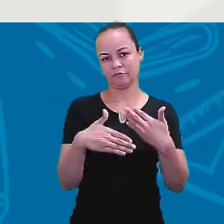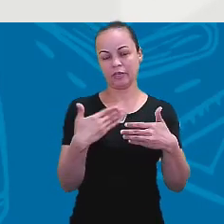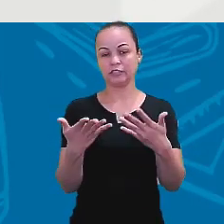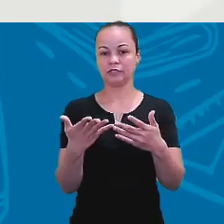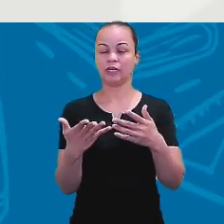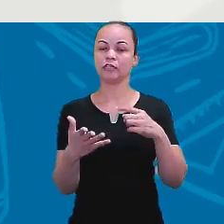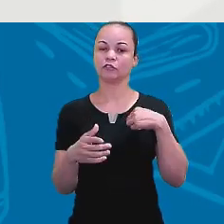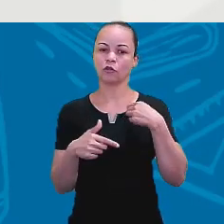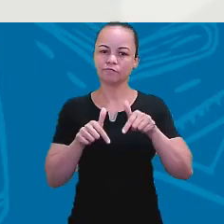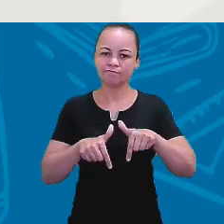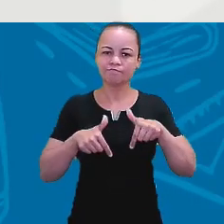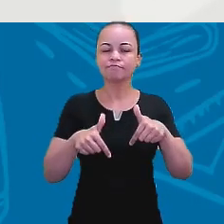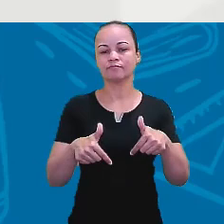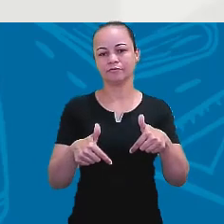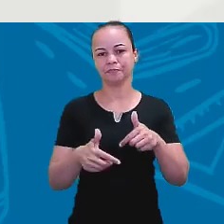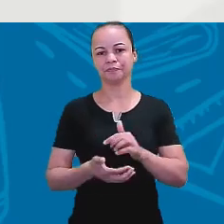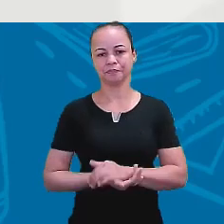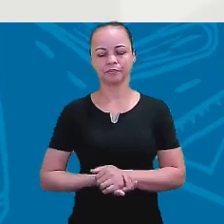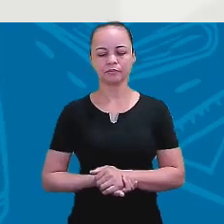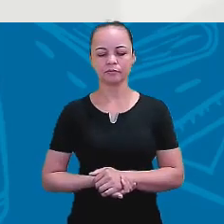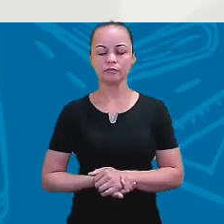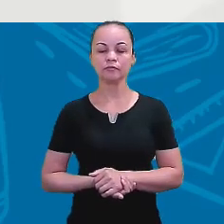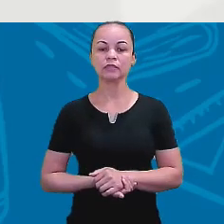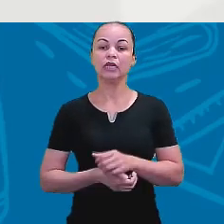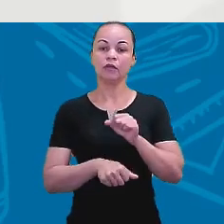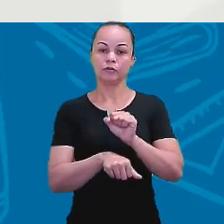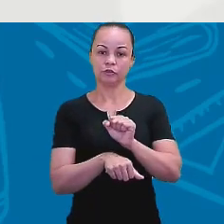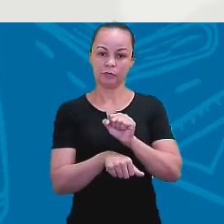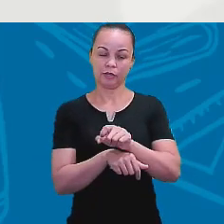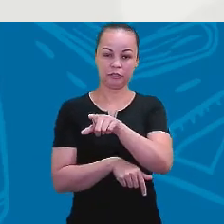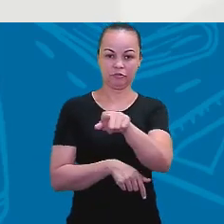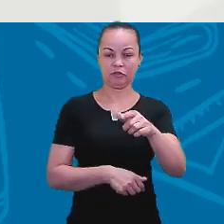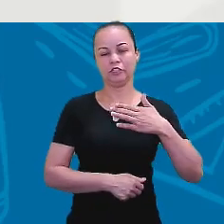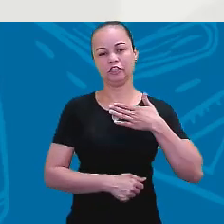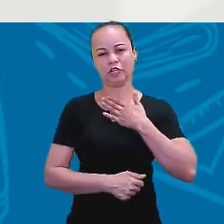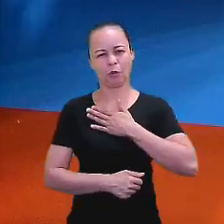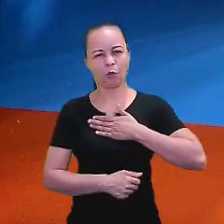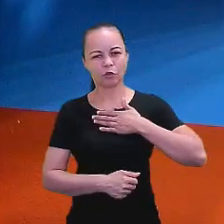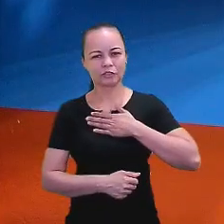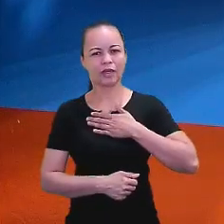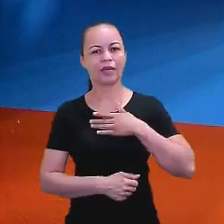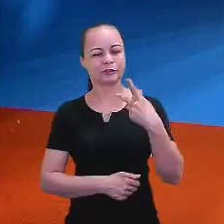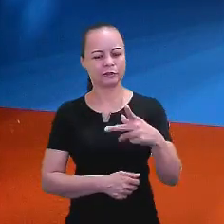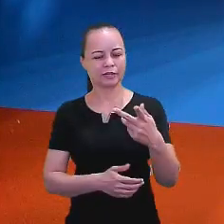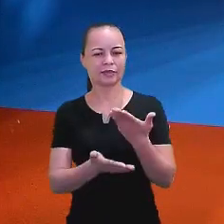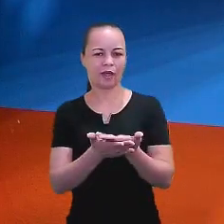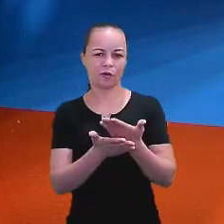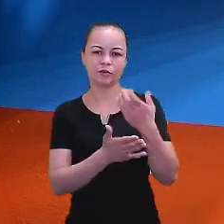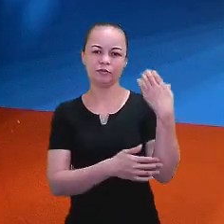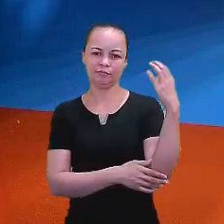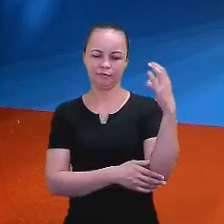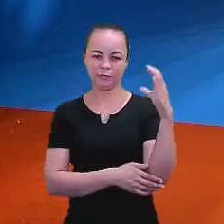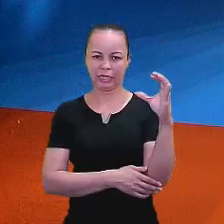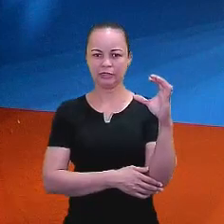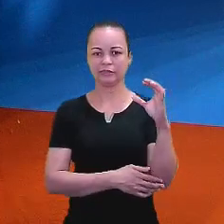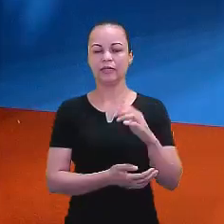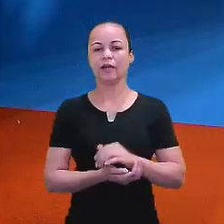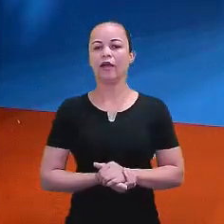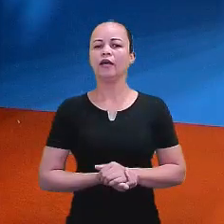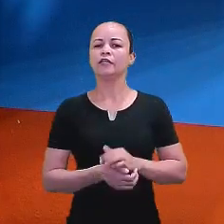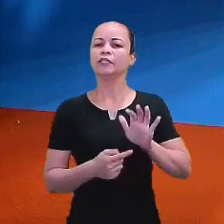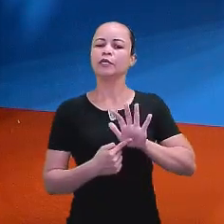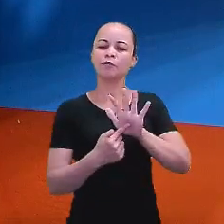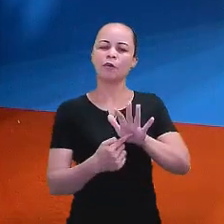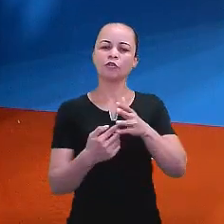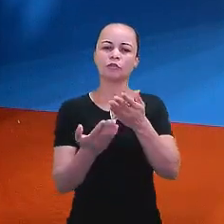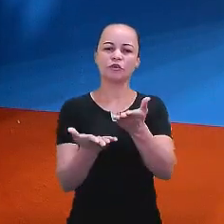nossas ações, tá certo, gente? Então, eu espero que vocês tenham gostado dessa nossa aula de Ciência da Natureza de hoje, que trouxe aí